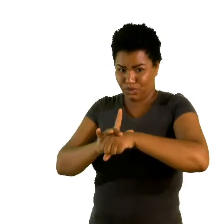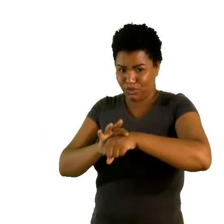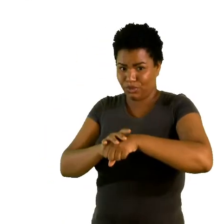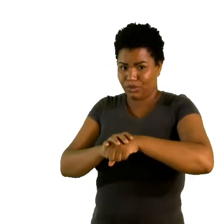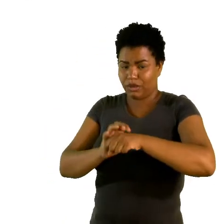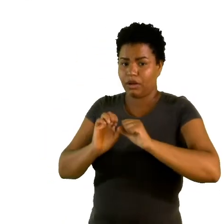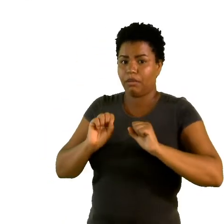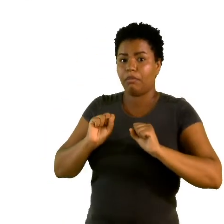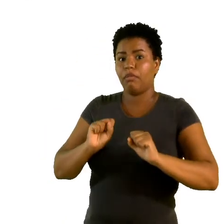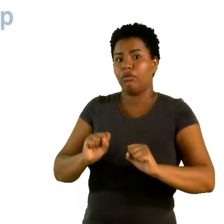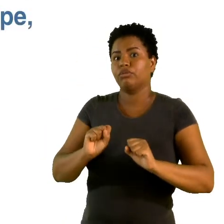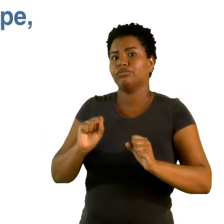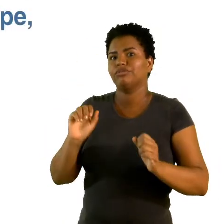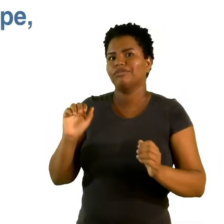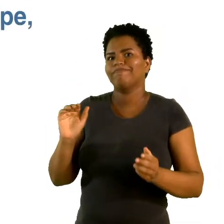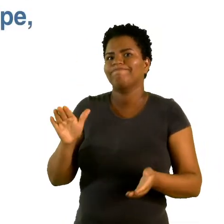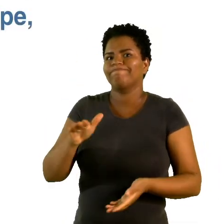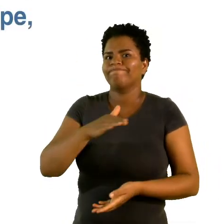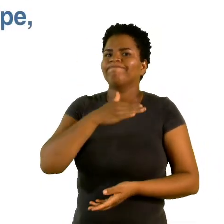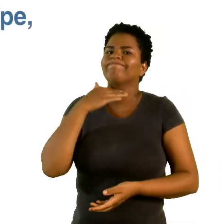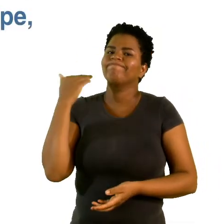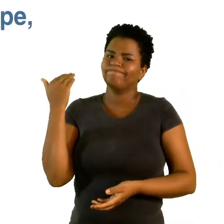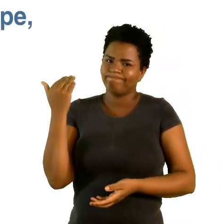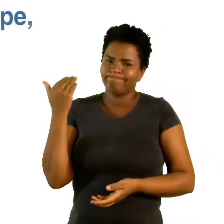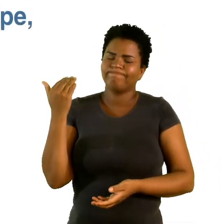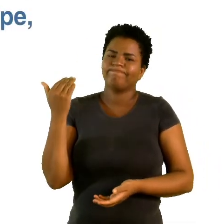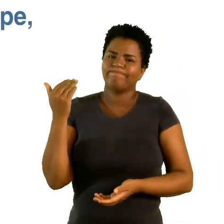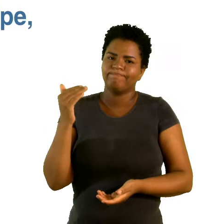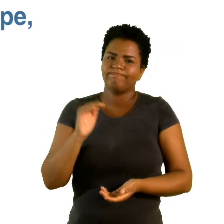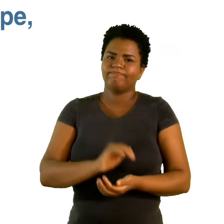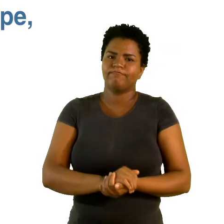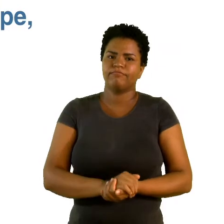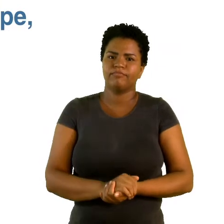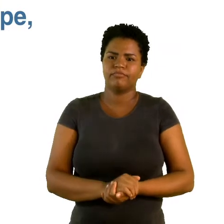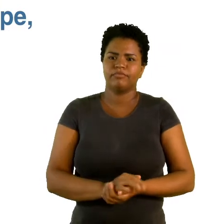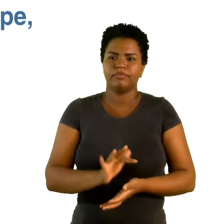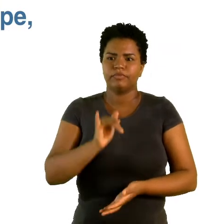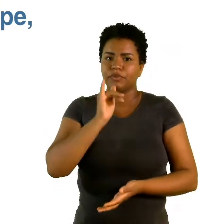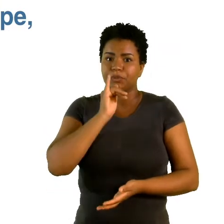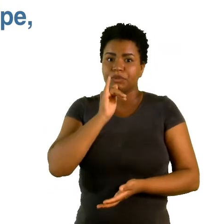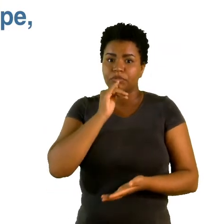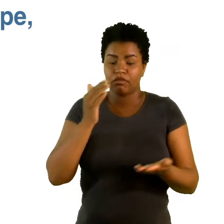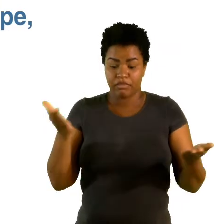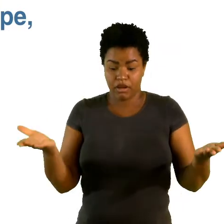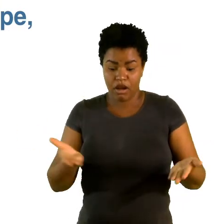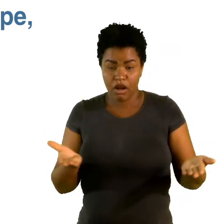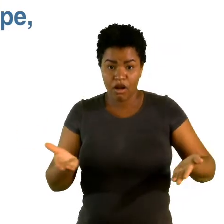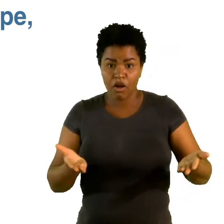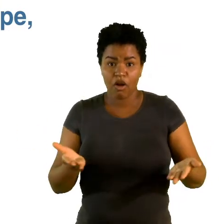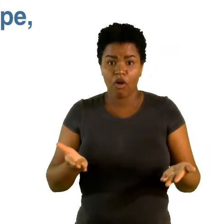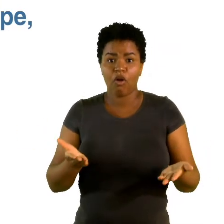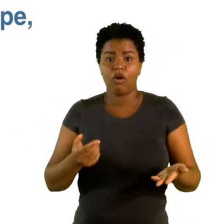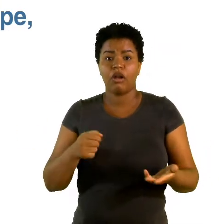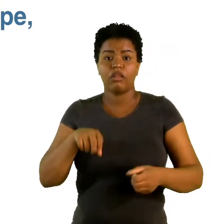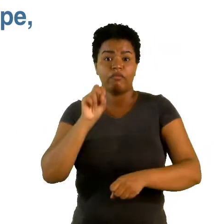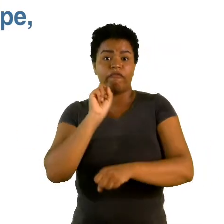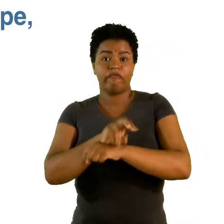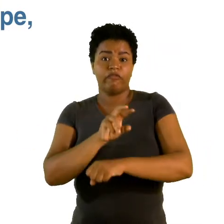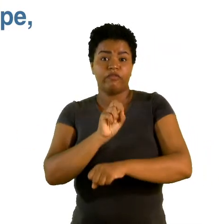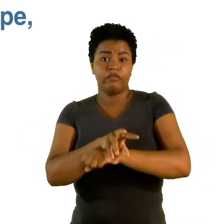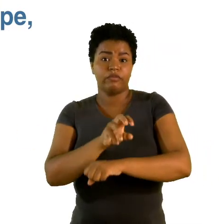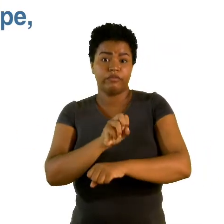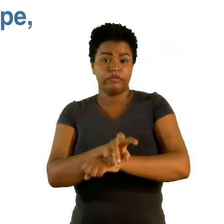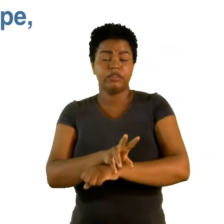Podendo chegar até a morte. Por exemplo, nós estamos vivenciando isso aí com o vírus,